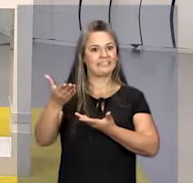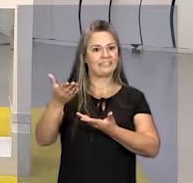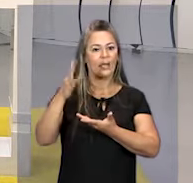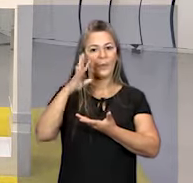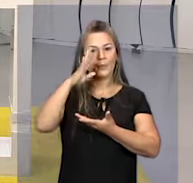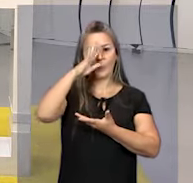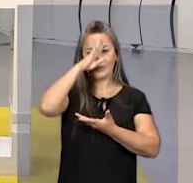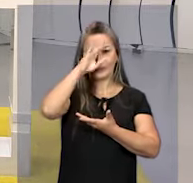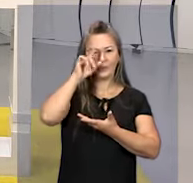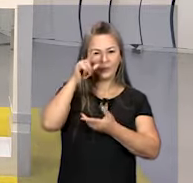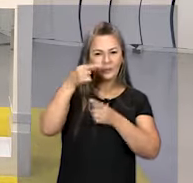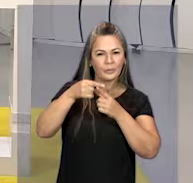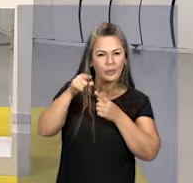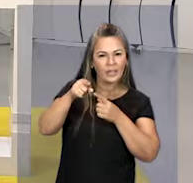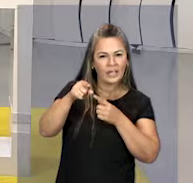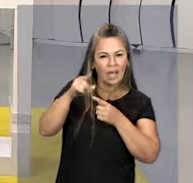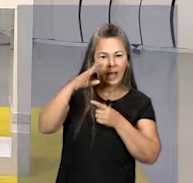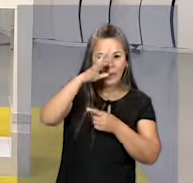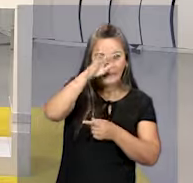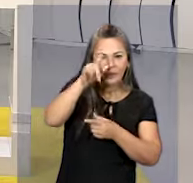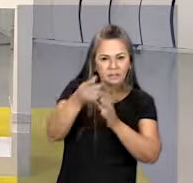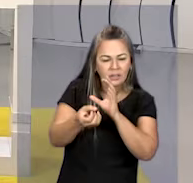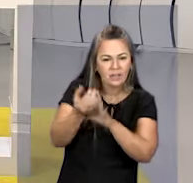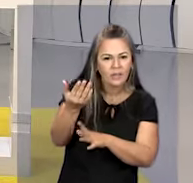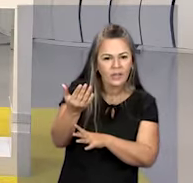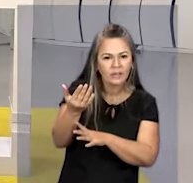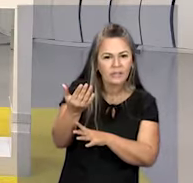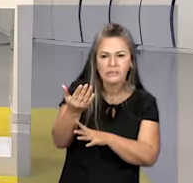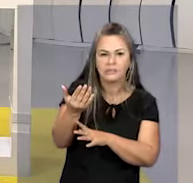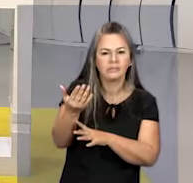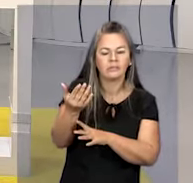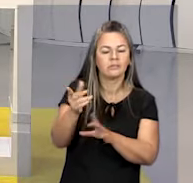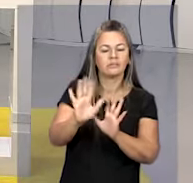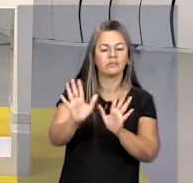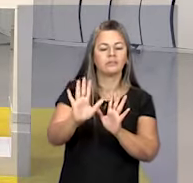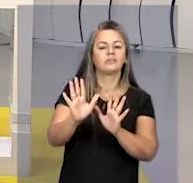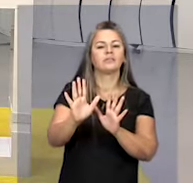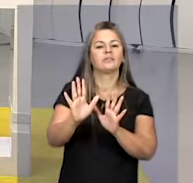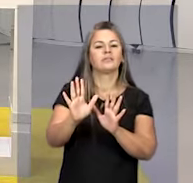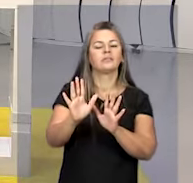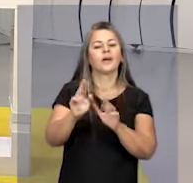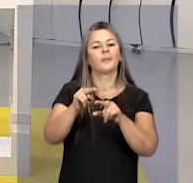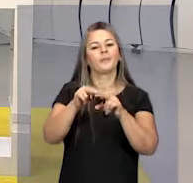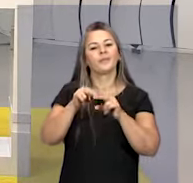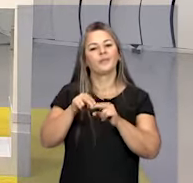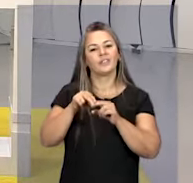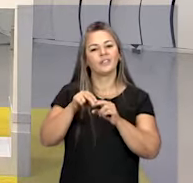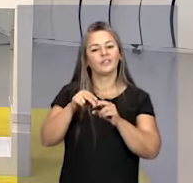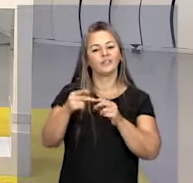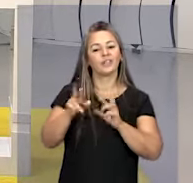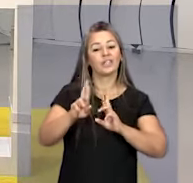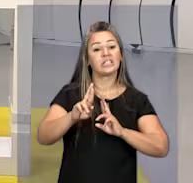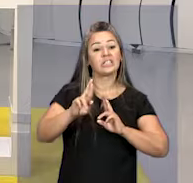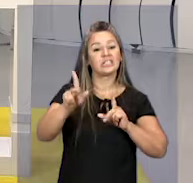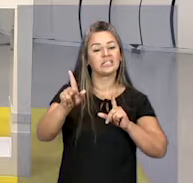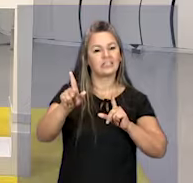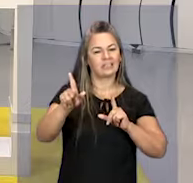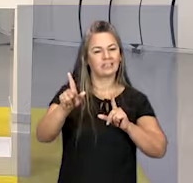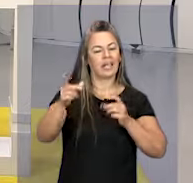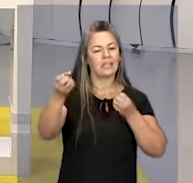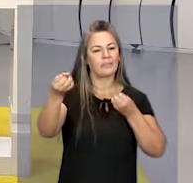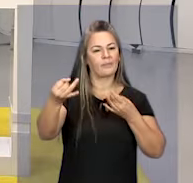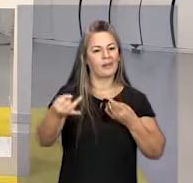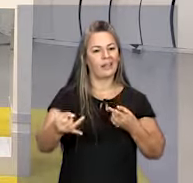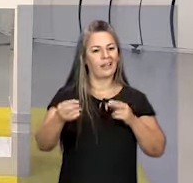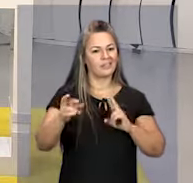não existe por causa do presidente. Então, por causa disso, são dois sentidos diferentes